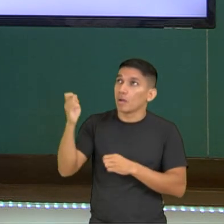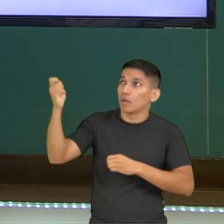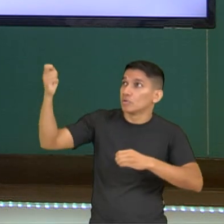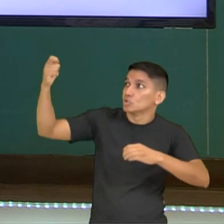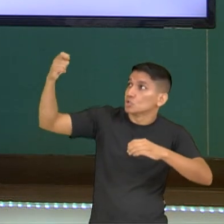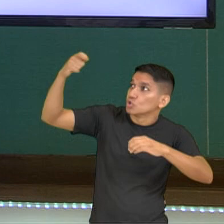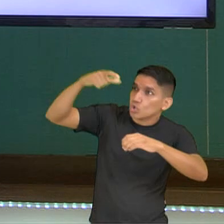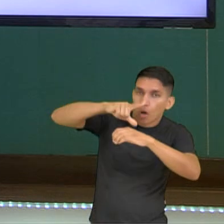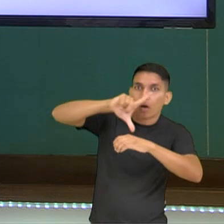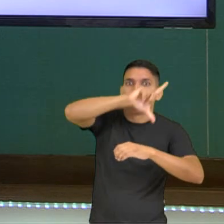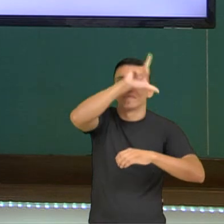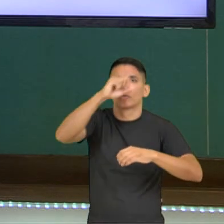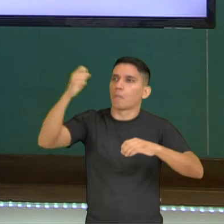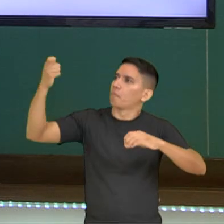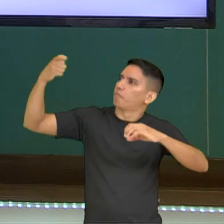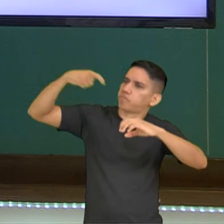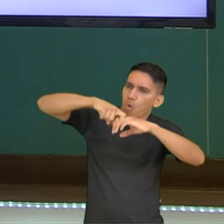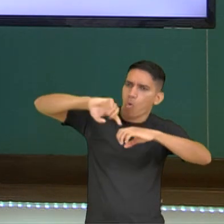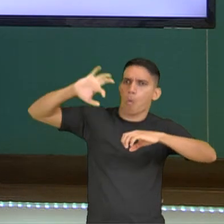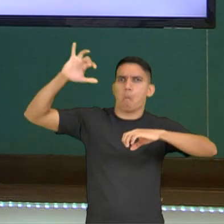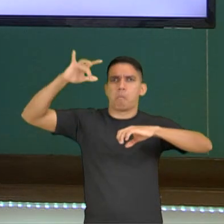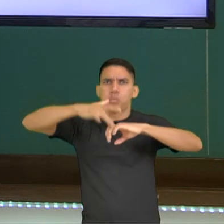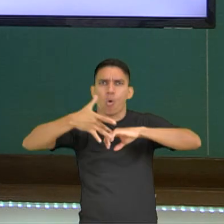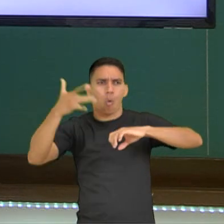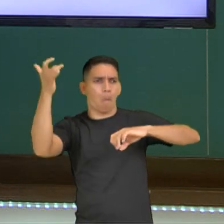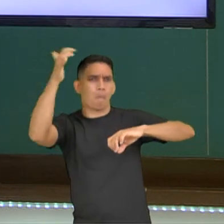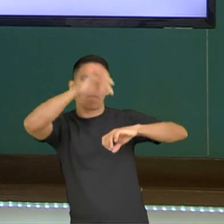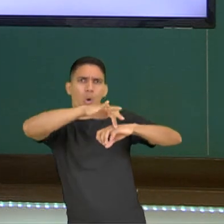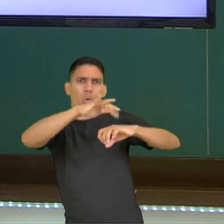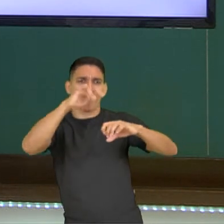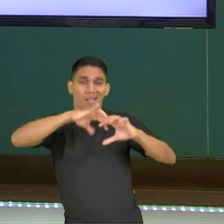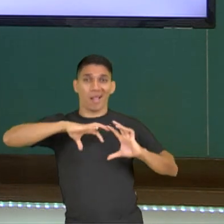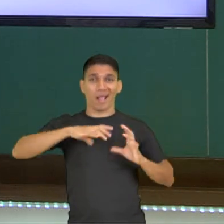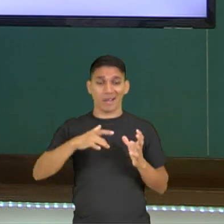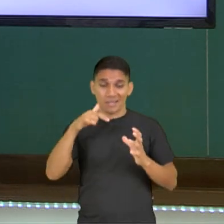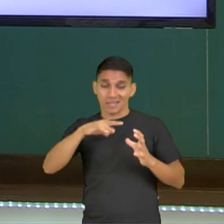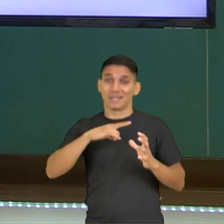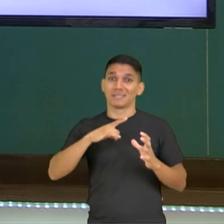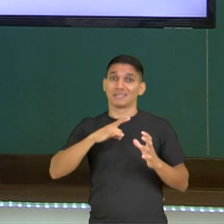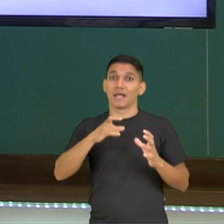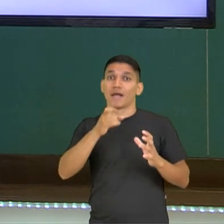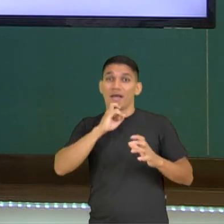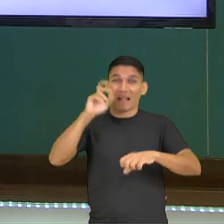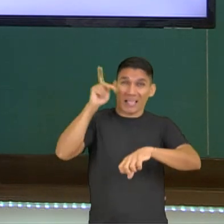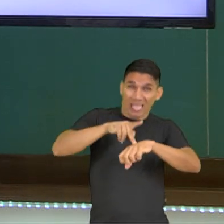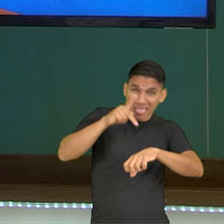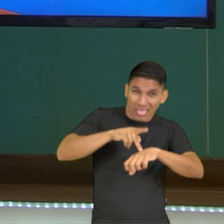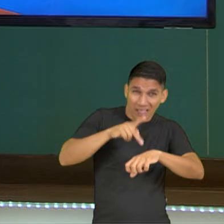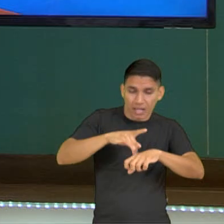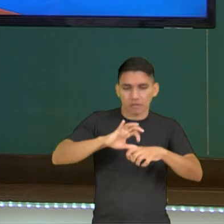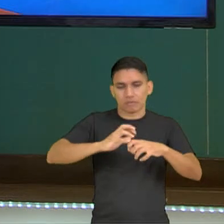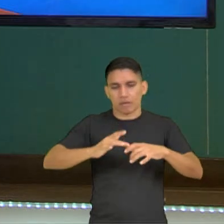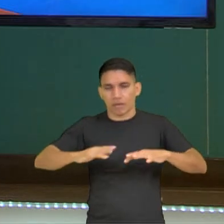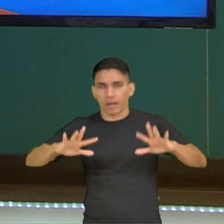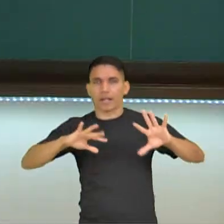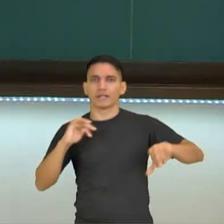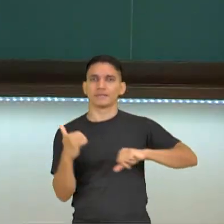planeta através de um meteorito. Esse meteorito caiu, trazendo o quê? Cristais de água.